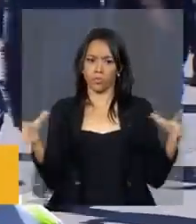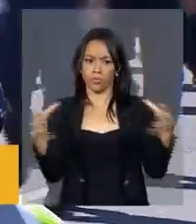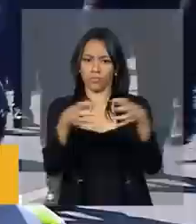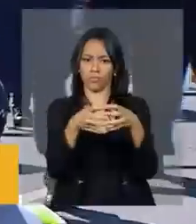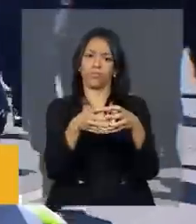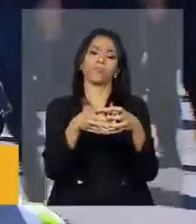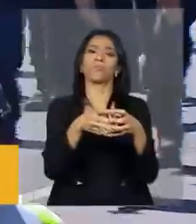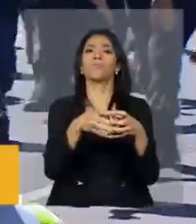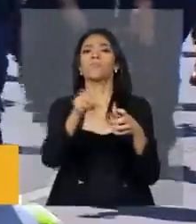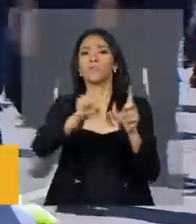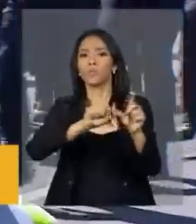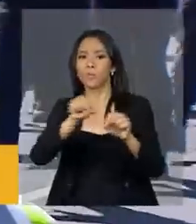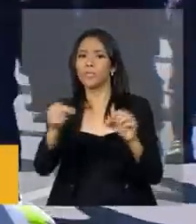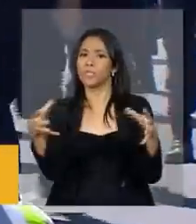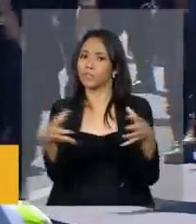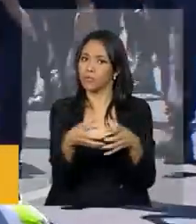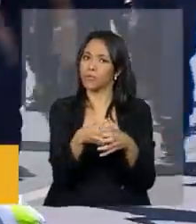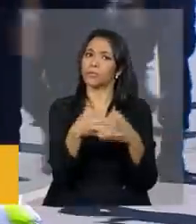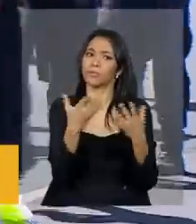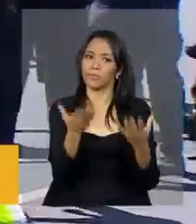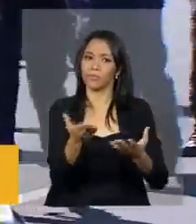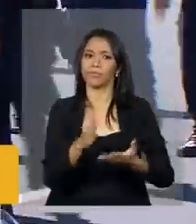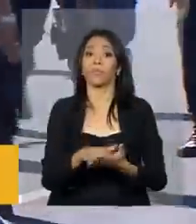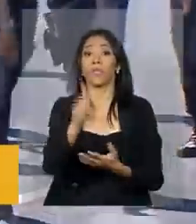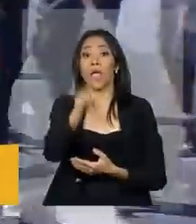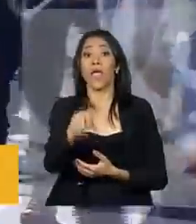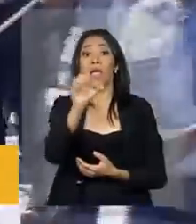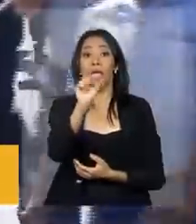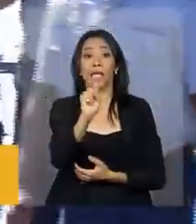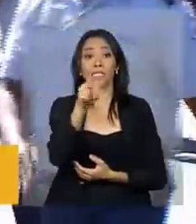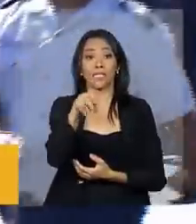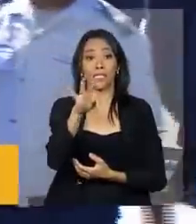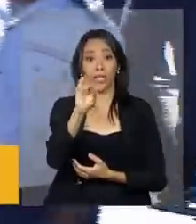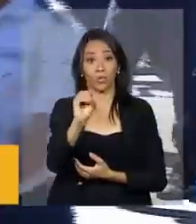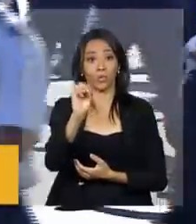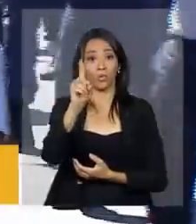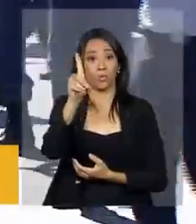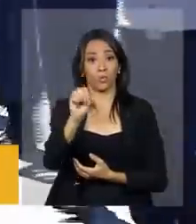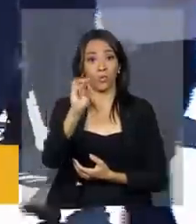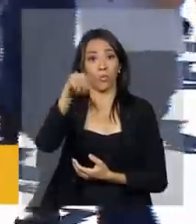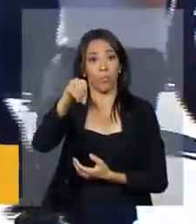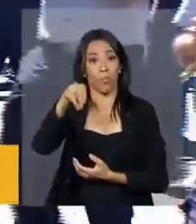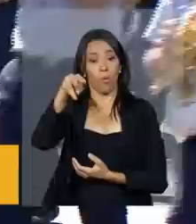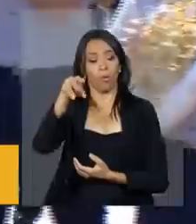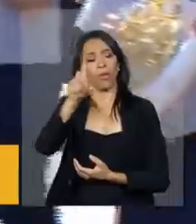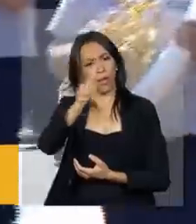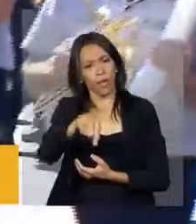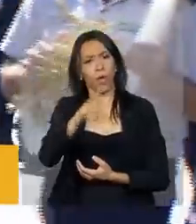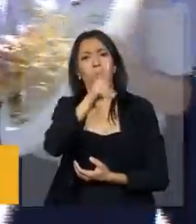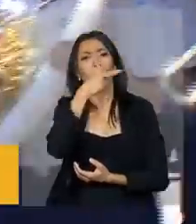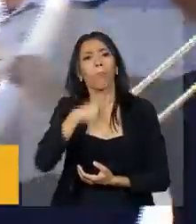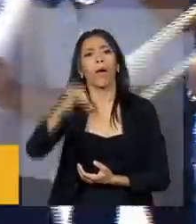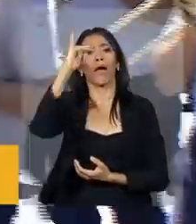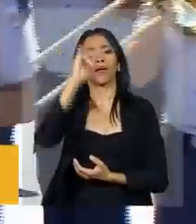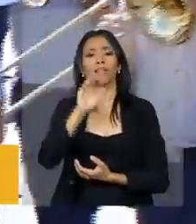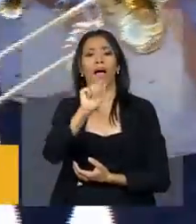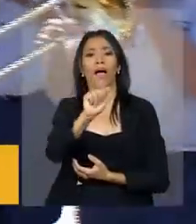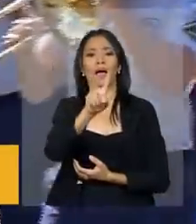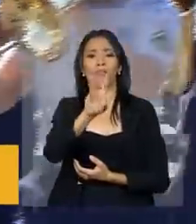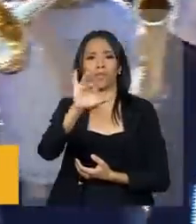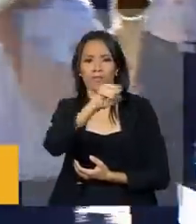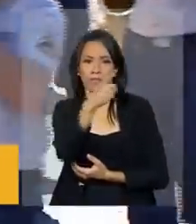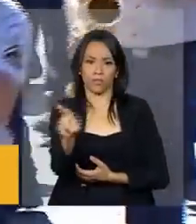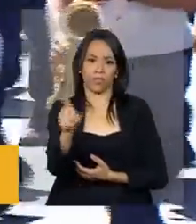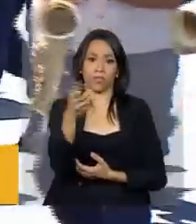ser melhor, o nome, né? É perfeito, né? Santos Dumont, pai da aviação. E agora a Polícia Militar do Distrito Federal